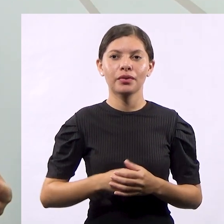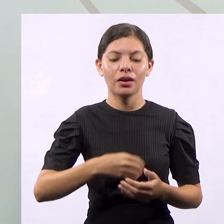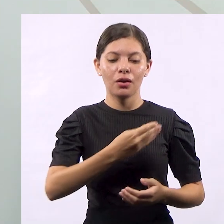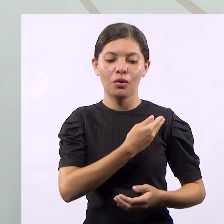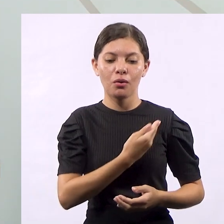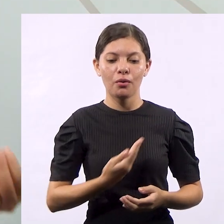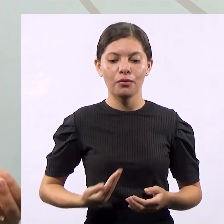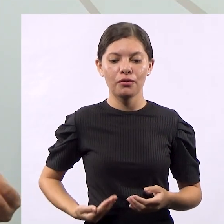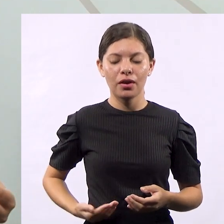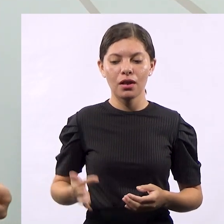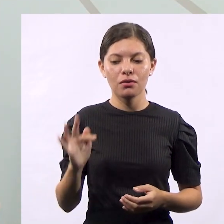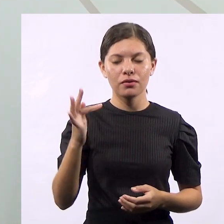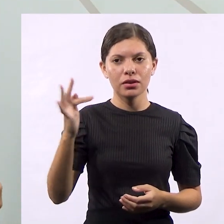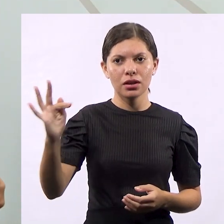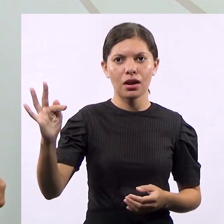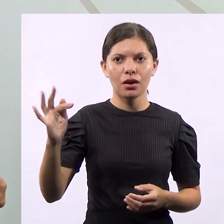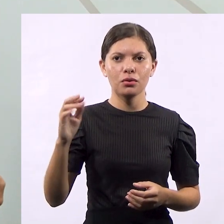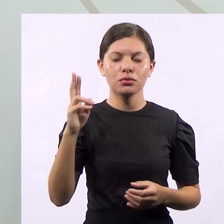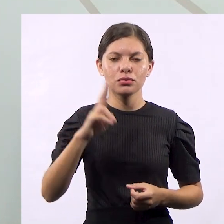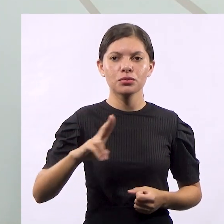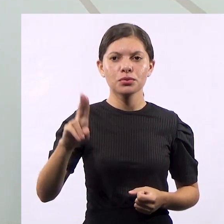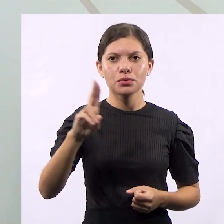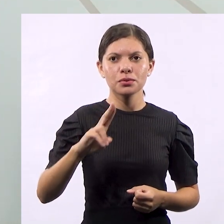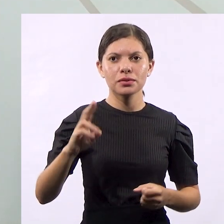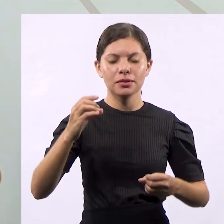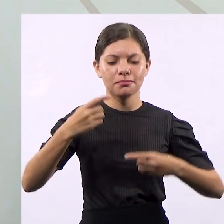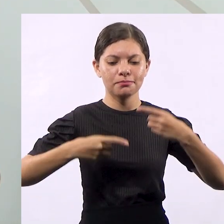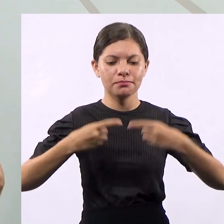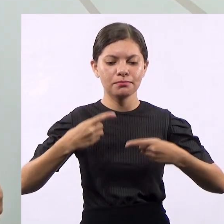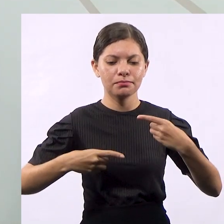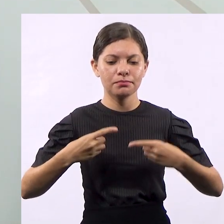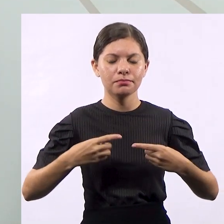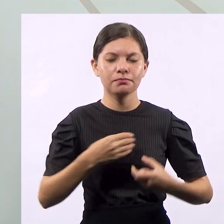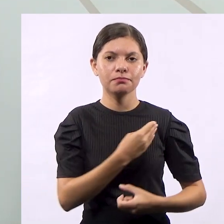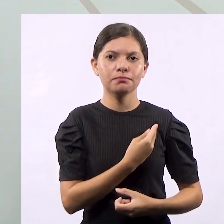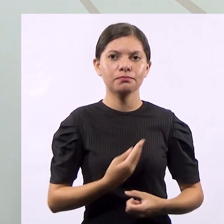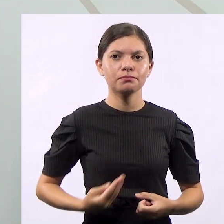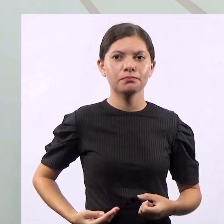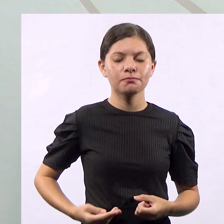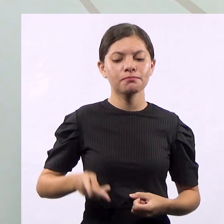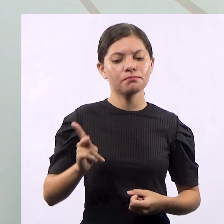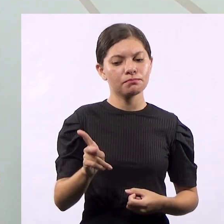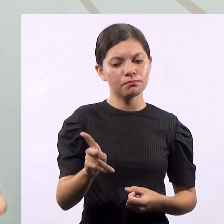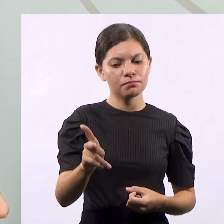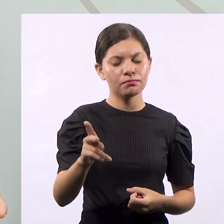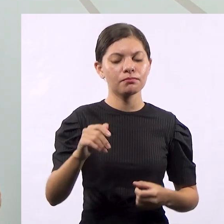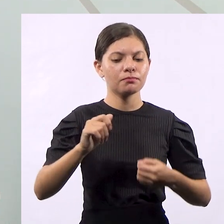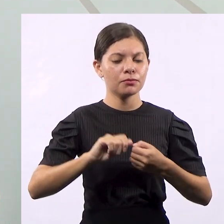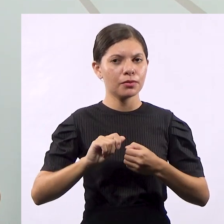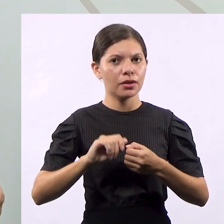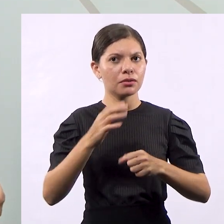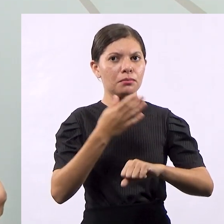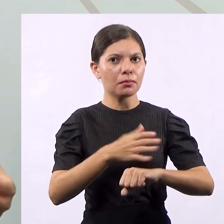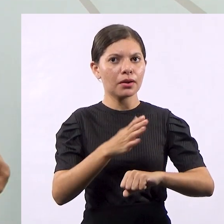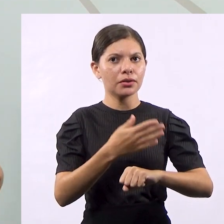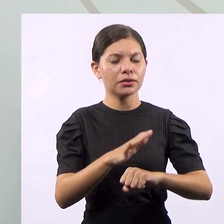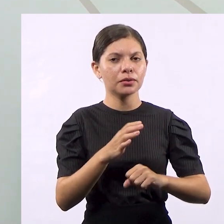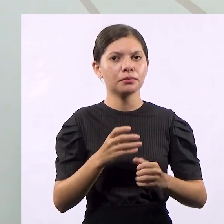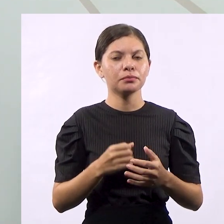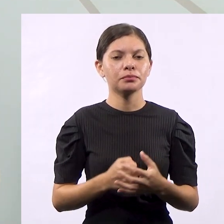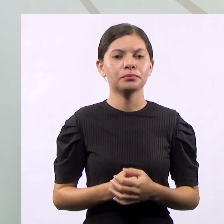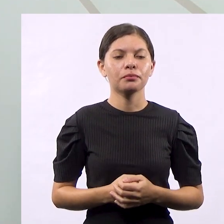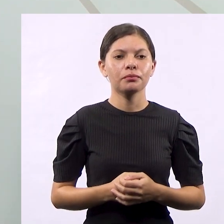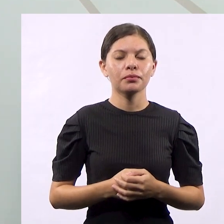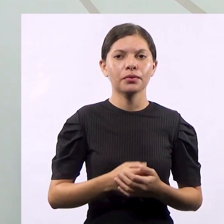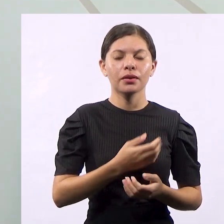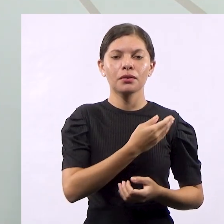indutores, né, que o governo federal utiliza para que essas políticas públicas elas sejam efetivadas. E uma política pública